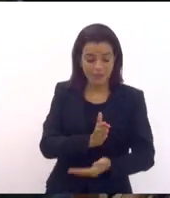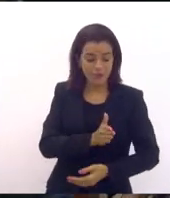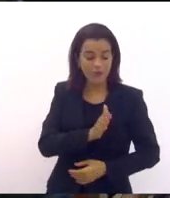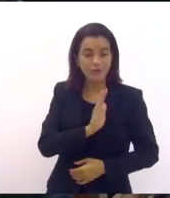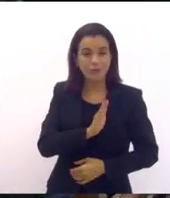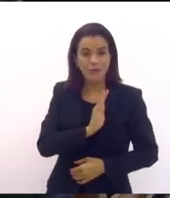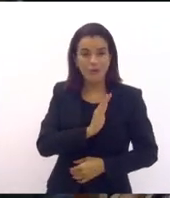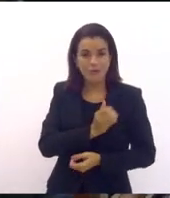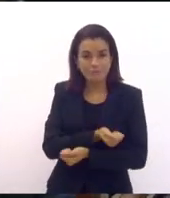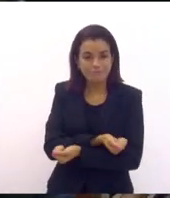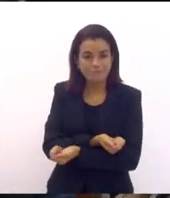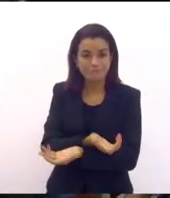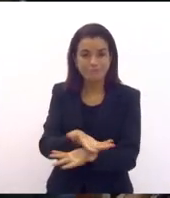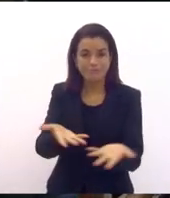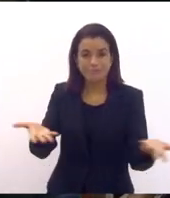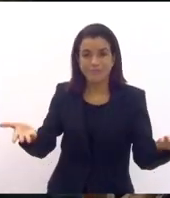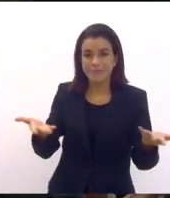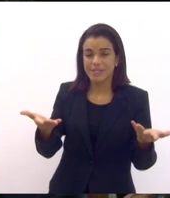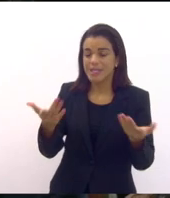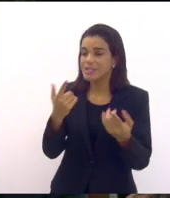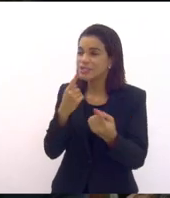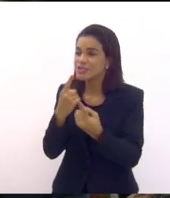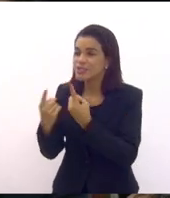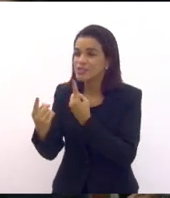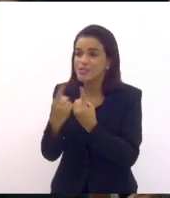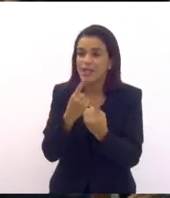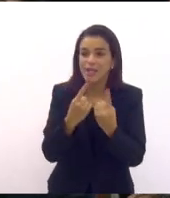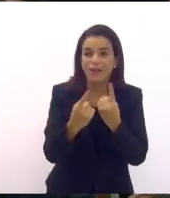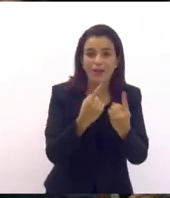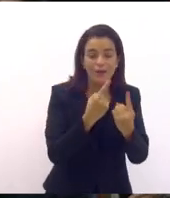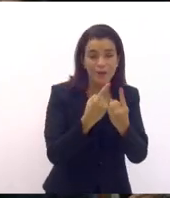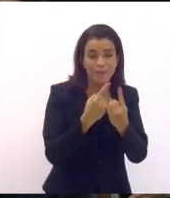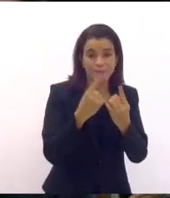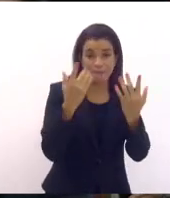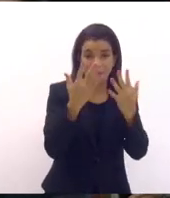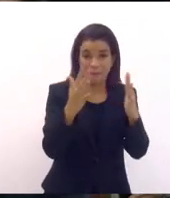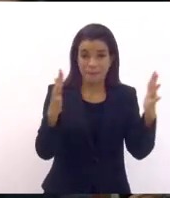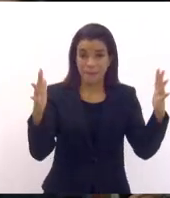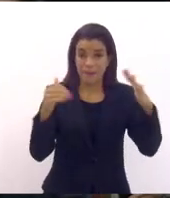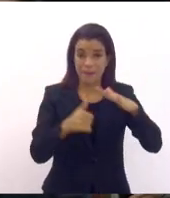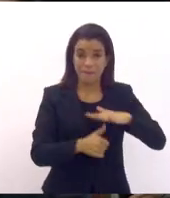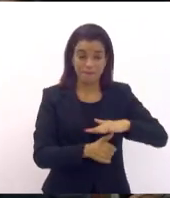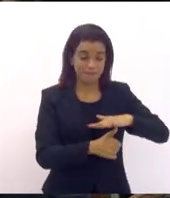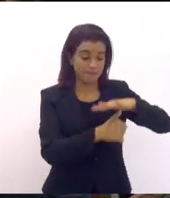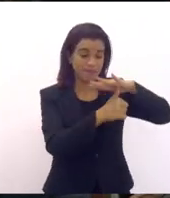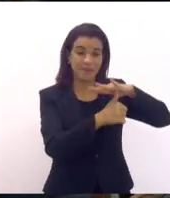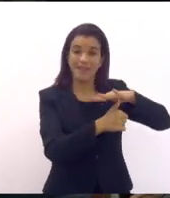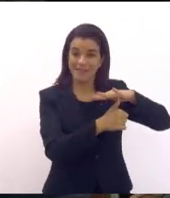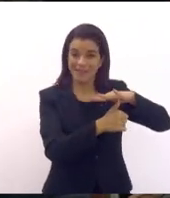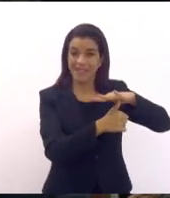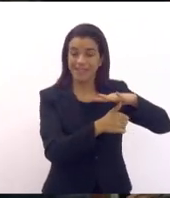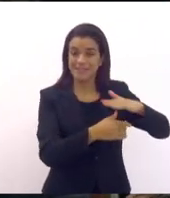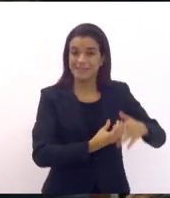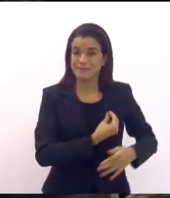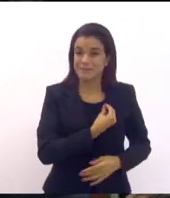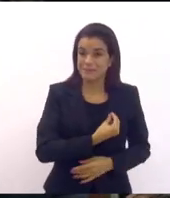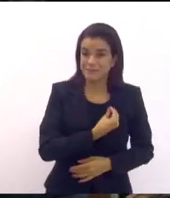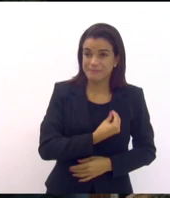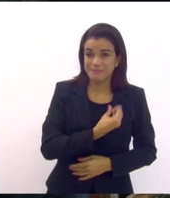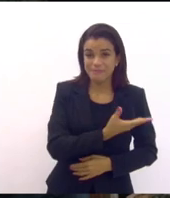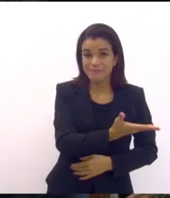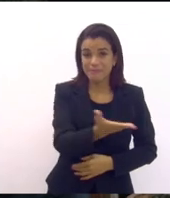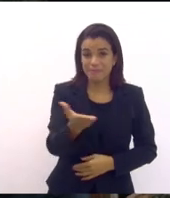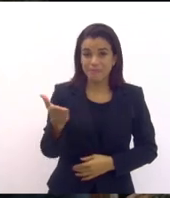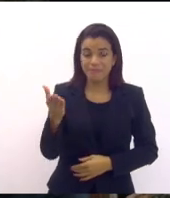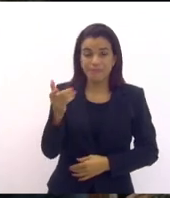expõe e dialoga uns com os outros minha saudação à lideranças estão aqui ao nosso lado a vocês estão aqui também participando aqueles que nos vem